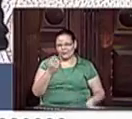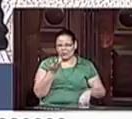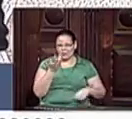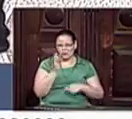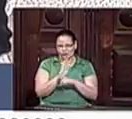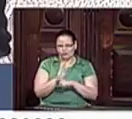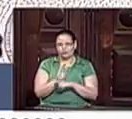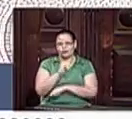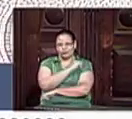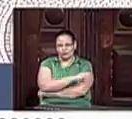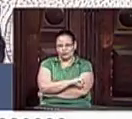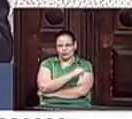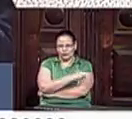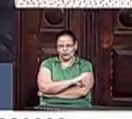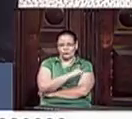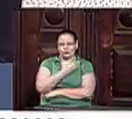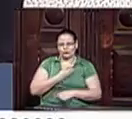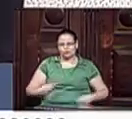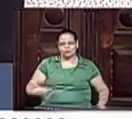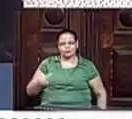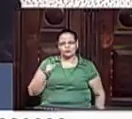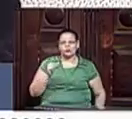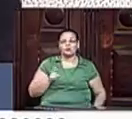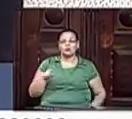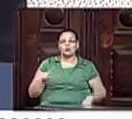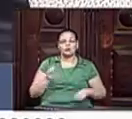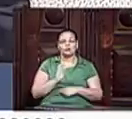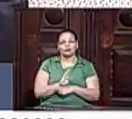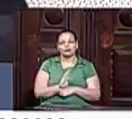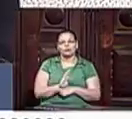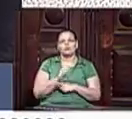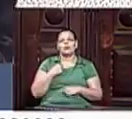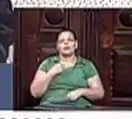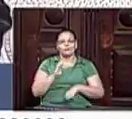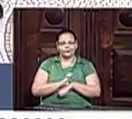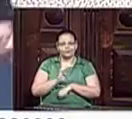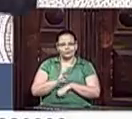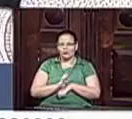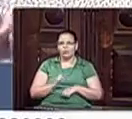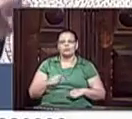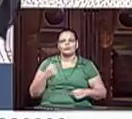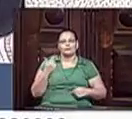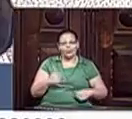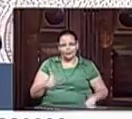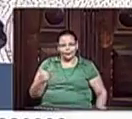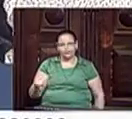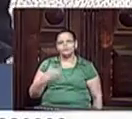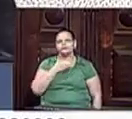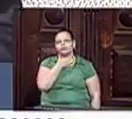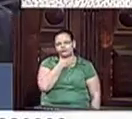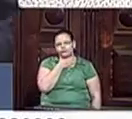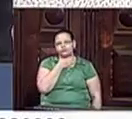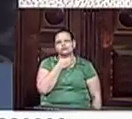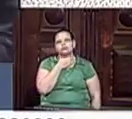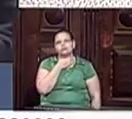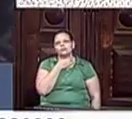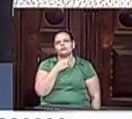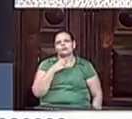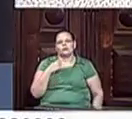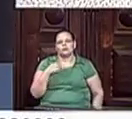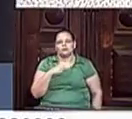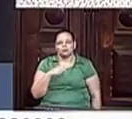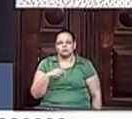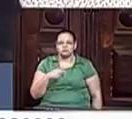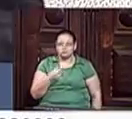Rio de Janeiro. A União quer ajudar o Rio de Janeiro, fazendo com que o Estado se endivide mais, se desfaça dos seus ativos e arroche seus